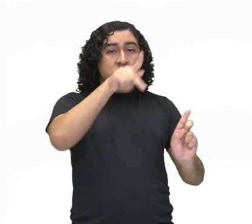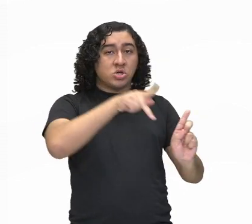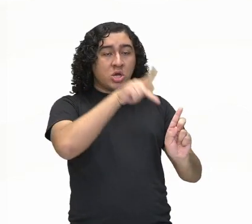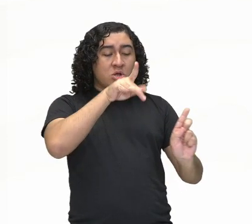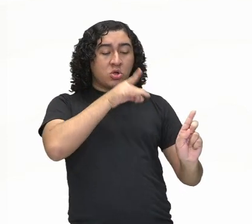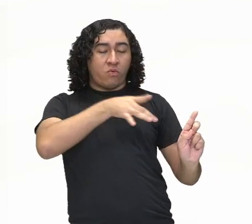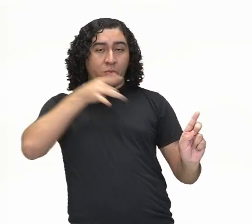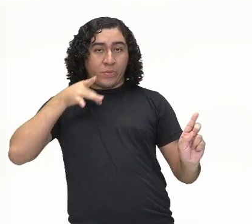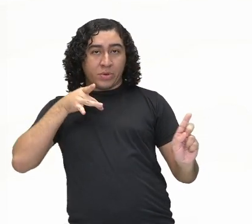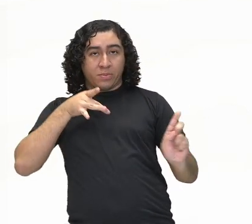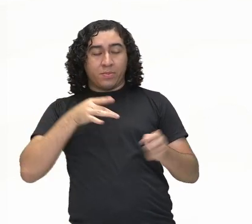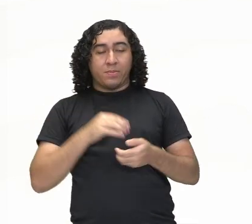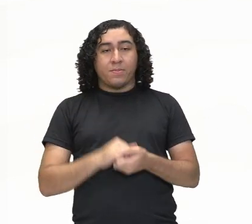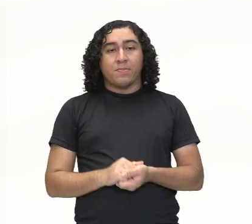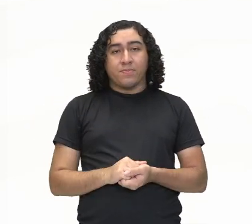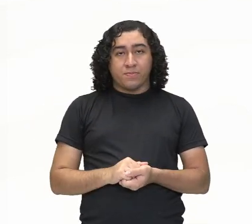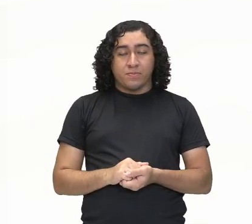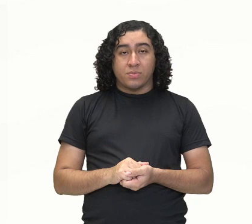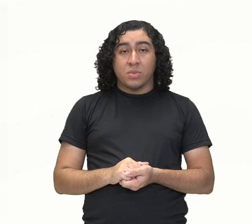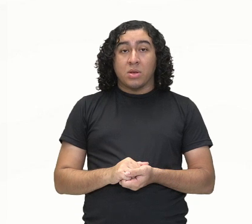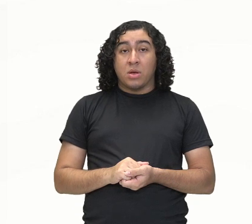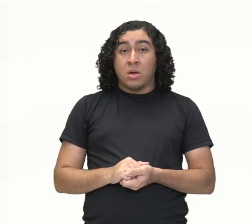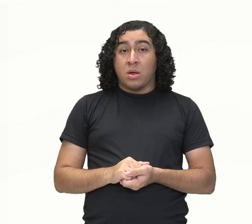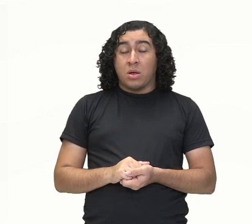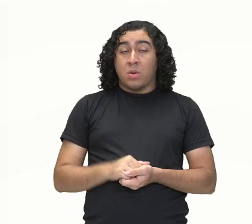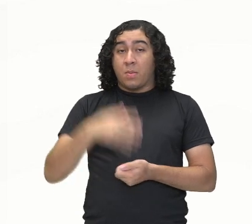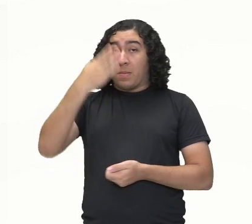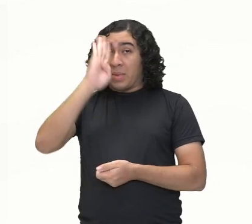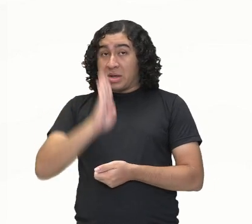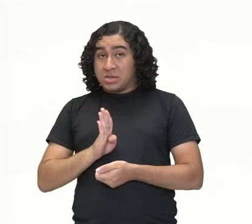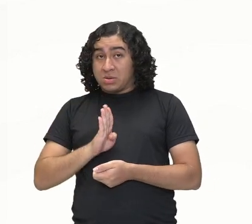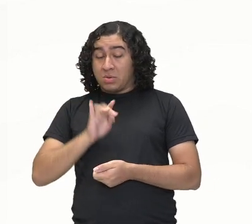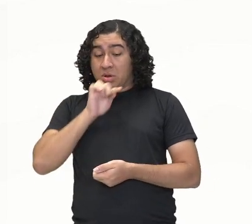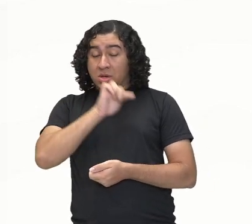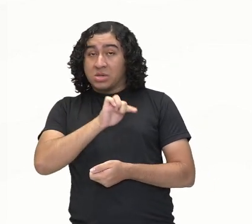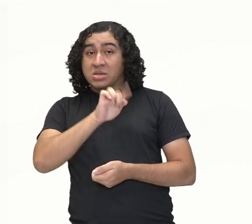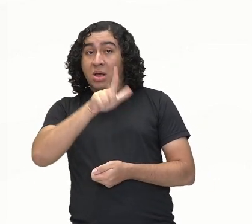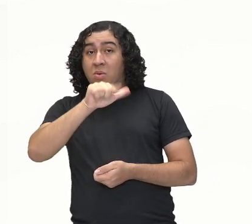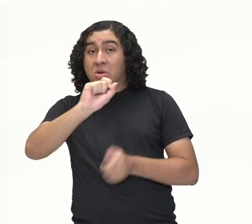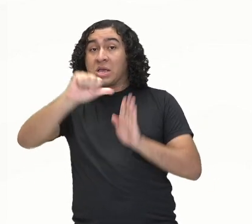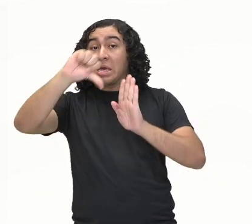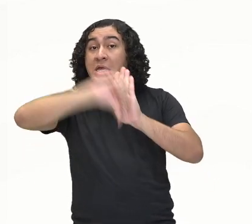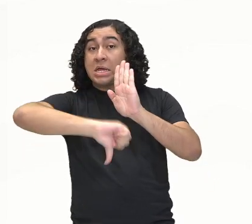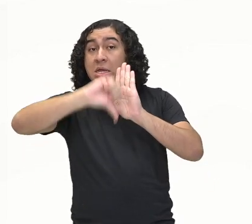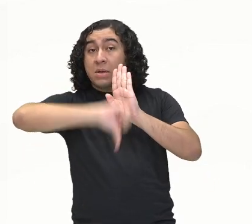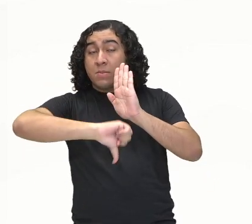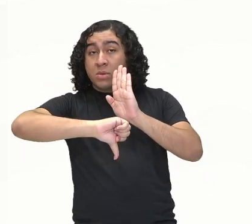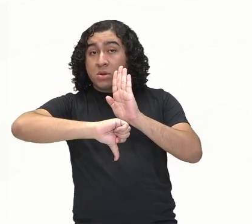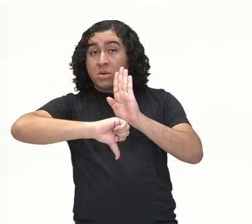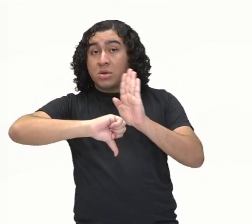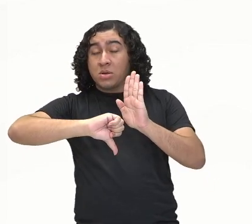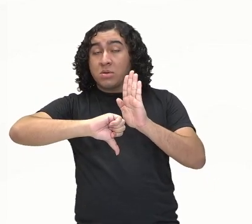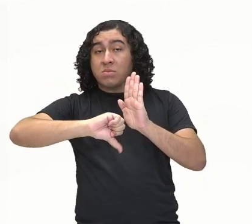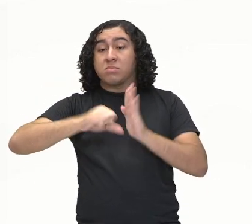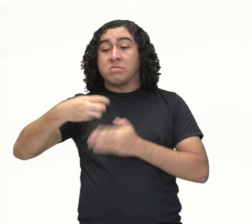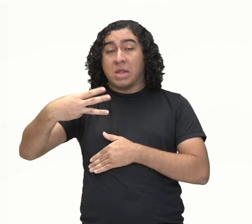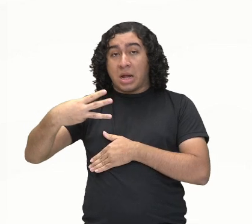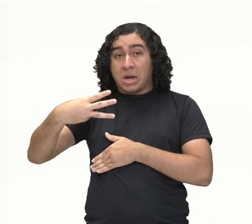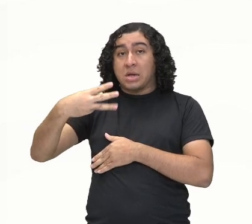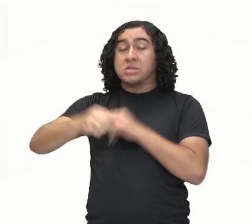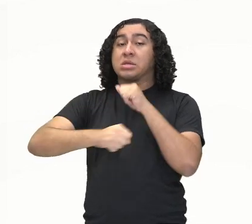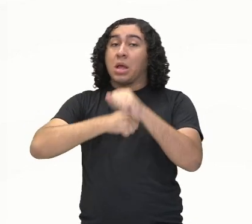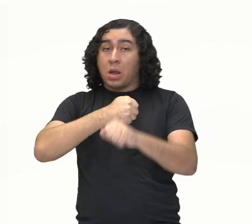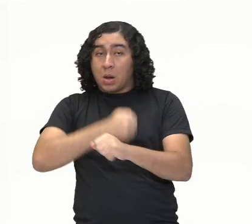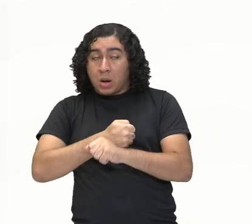nosso país, né, é considerado aí crime, tá bom? Inclusive chega aí até 3 anos de prisão,